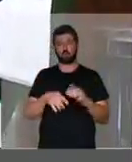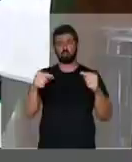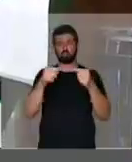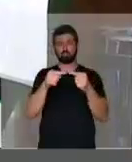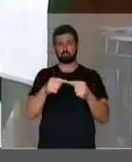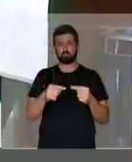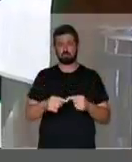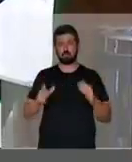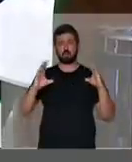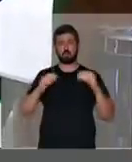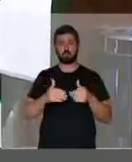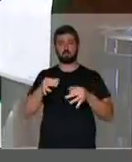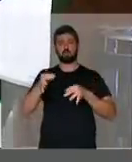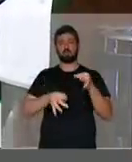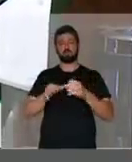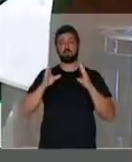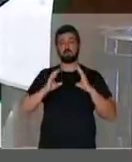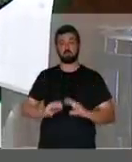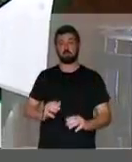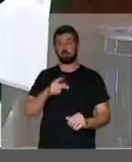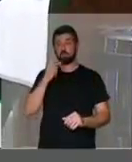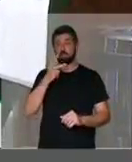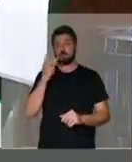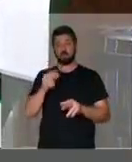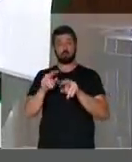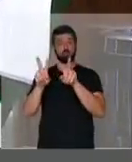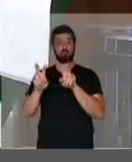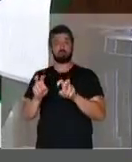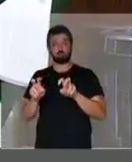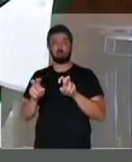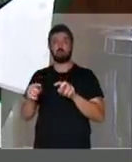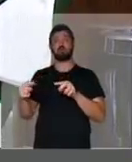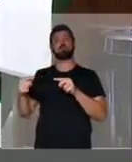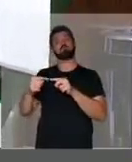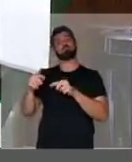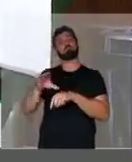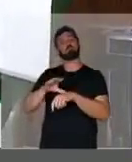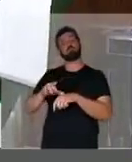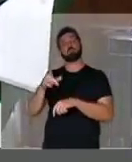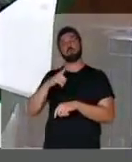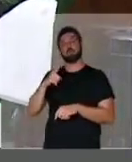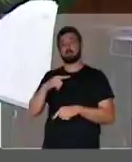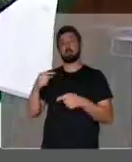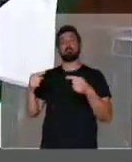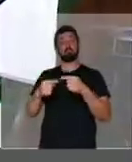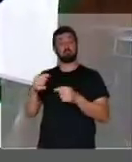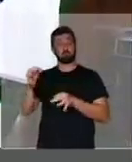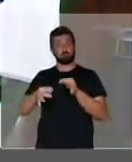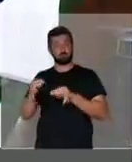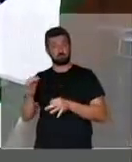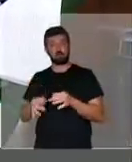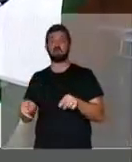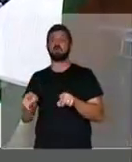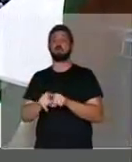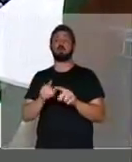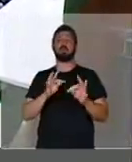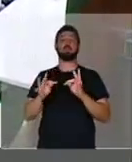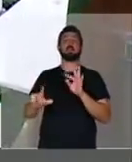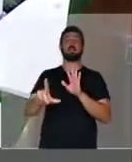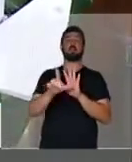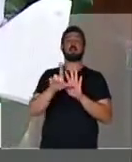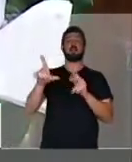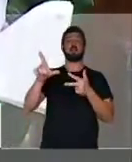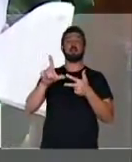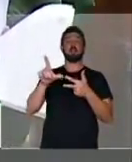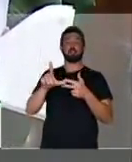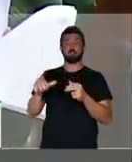e Justiça e Cidadania pronunciar-se acerca da constitucionalidade, da juridicidade, da técnica legislativa